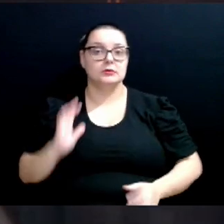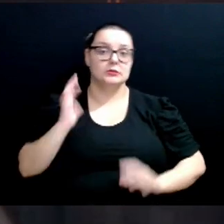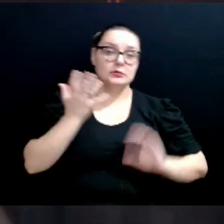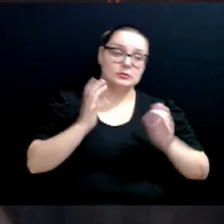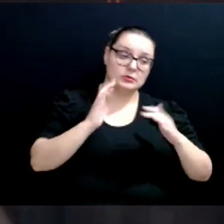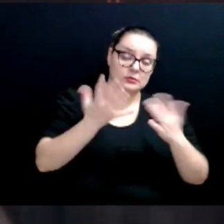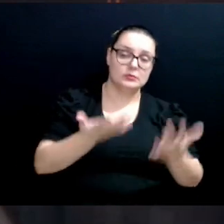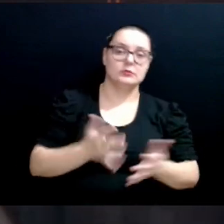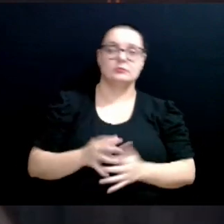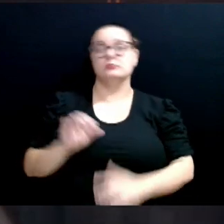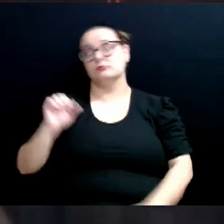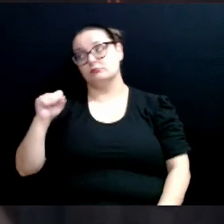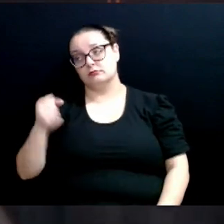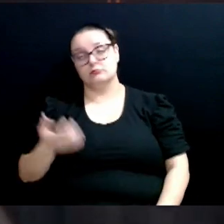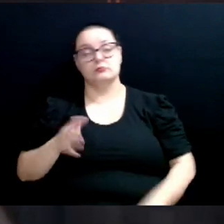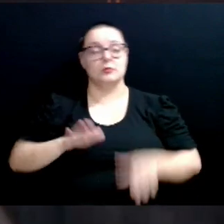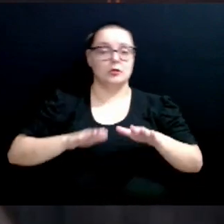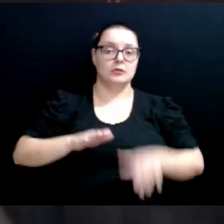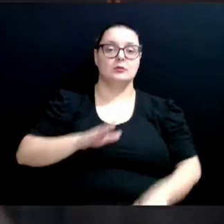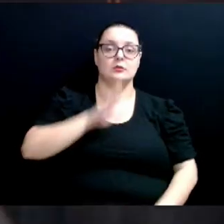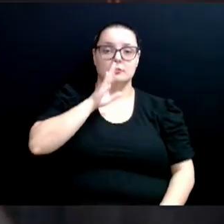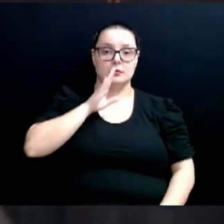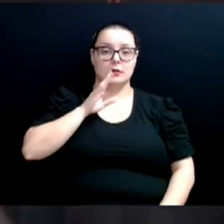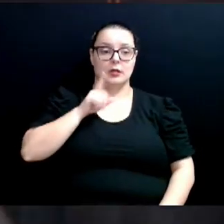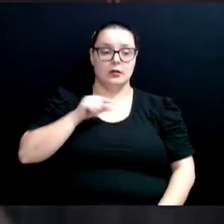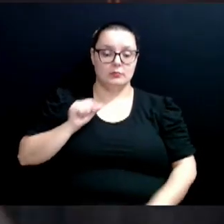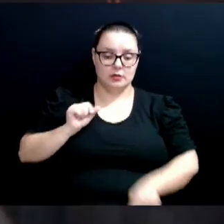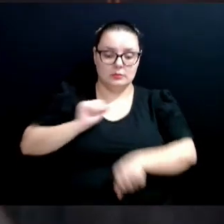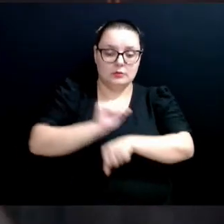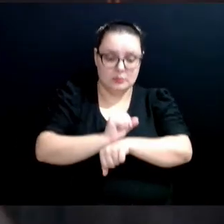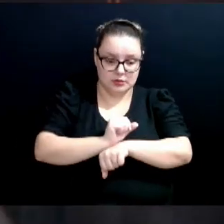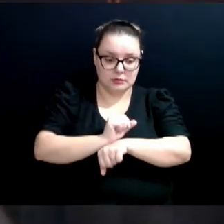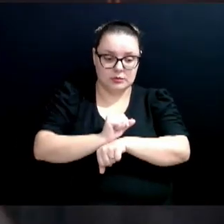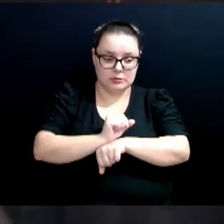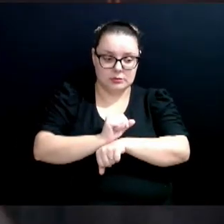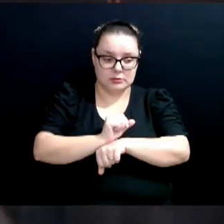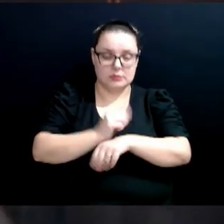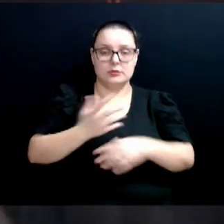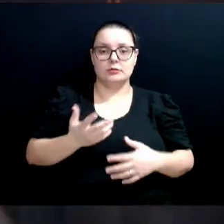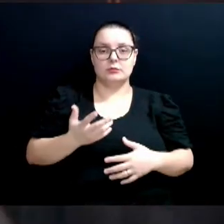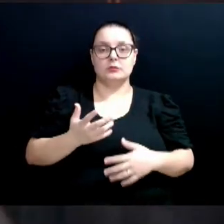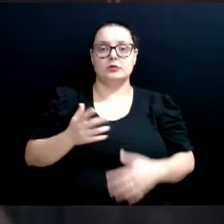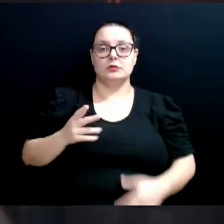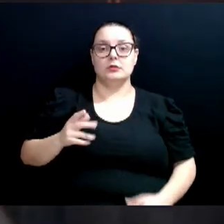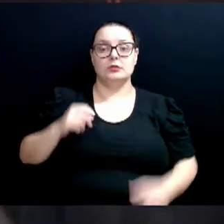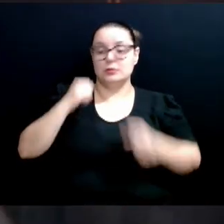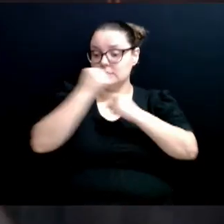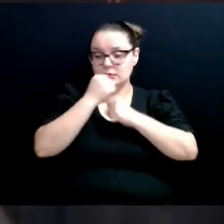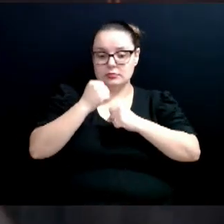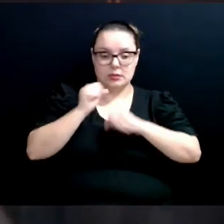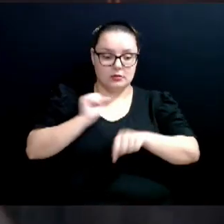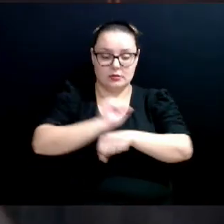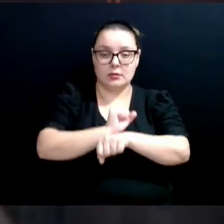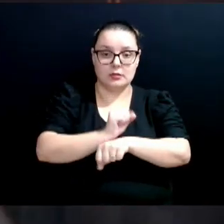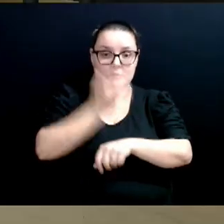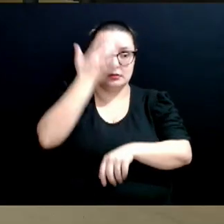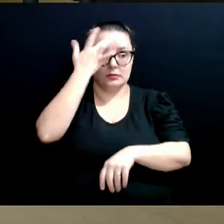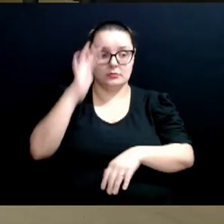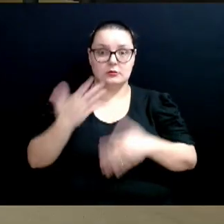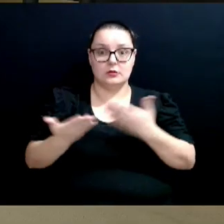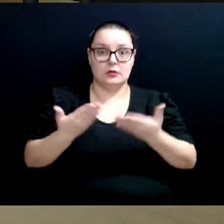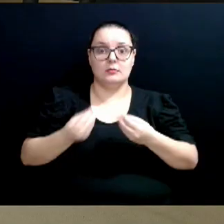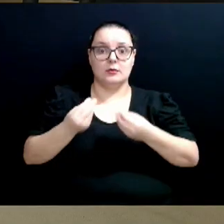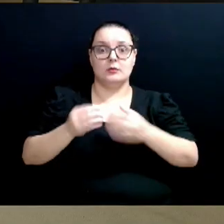Então, o silêncio, às vezes, é uma paralisação mesmo, um mecanismo ali que a pessoa tem de defesa, ela paralisa e não sabe reagir. E